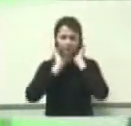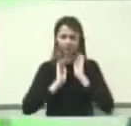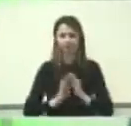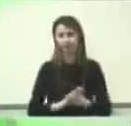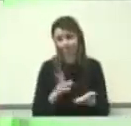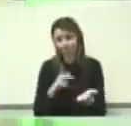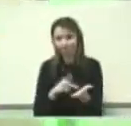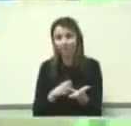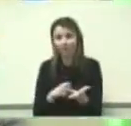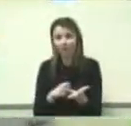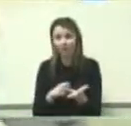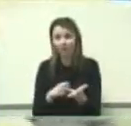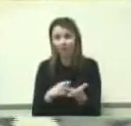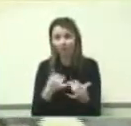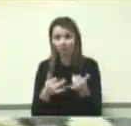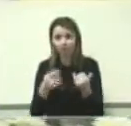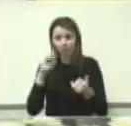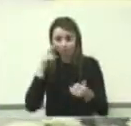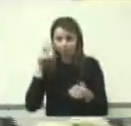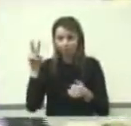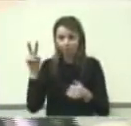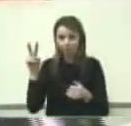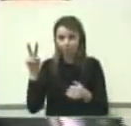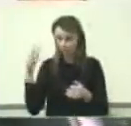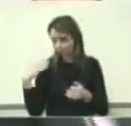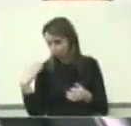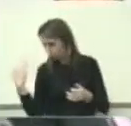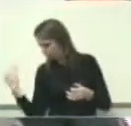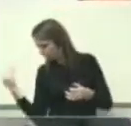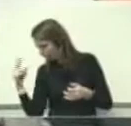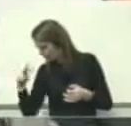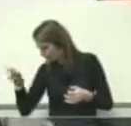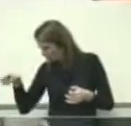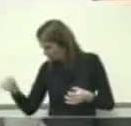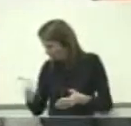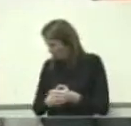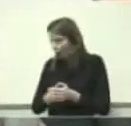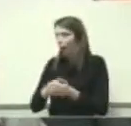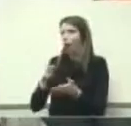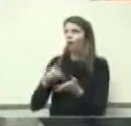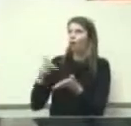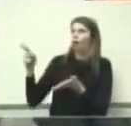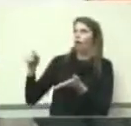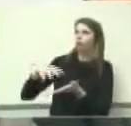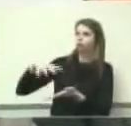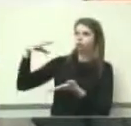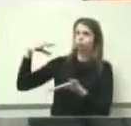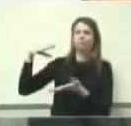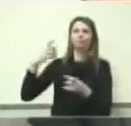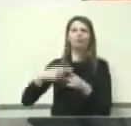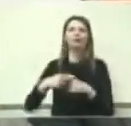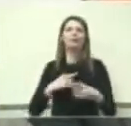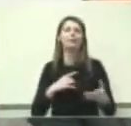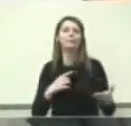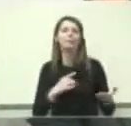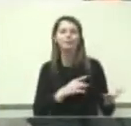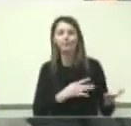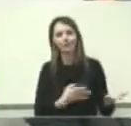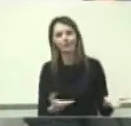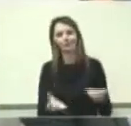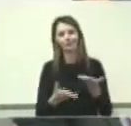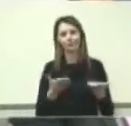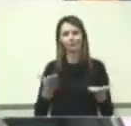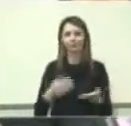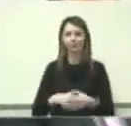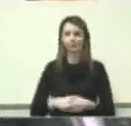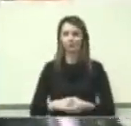É você viu a sombra e pensou algo diferente é um é isso é aquilo porque o medo provoca isso